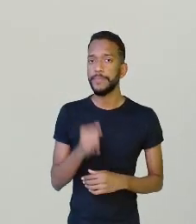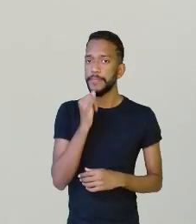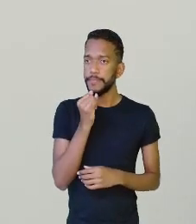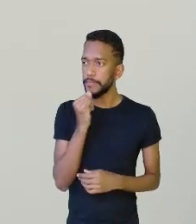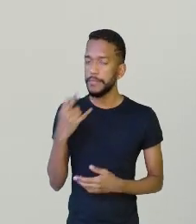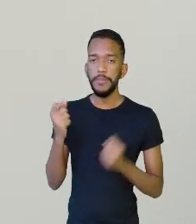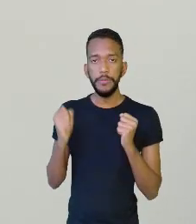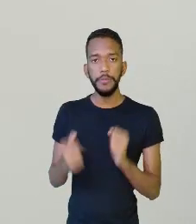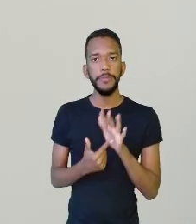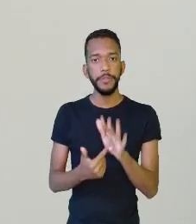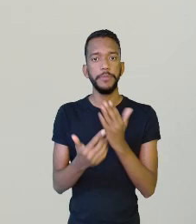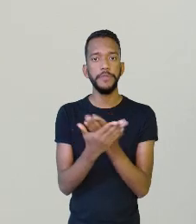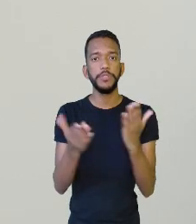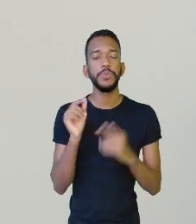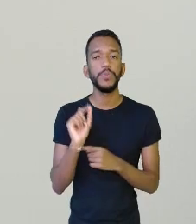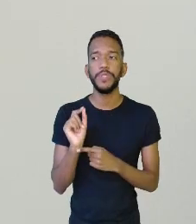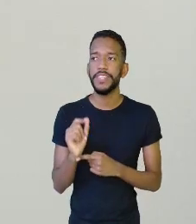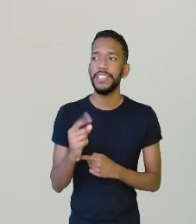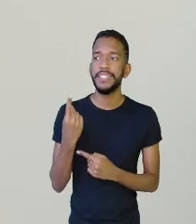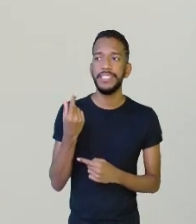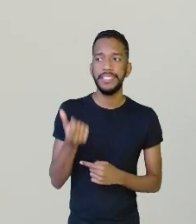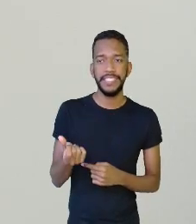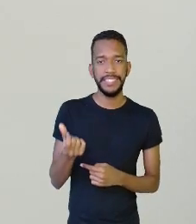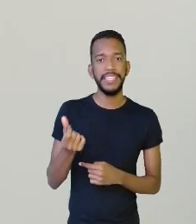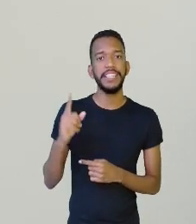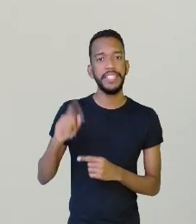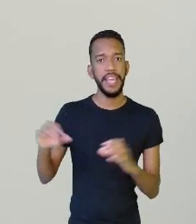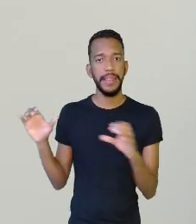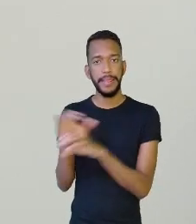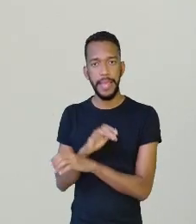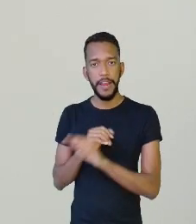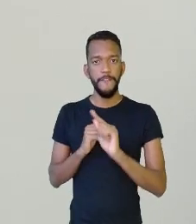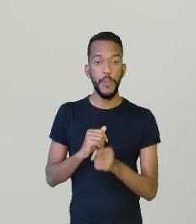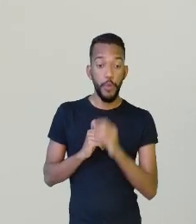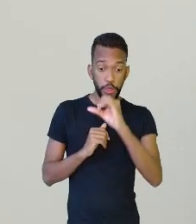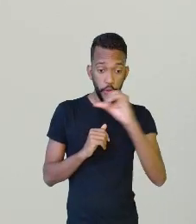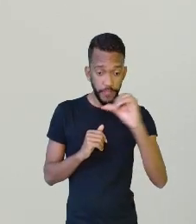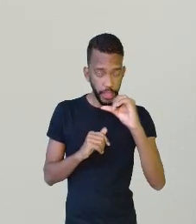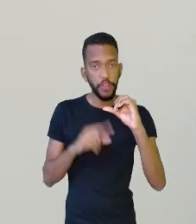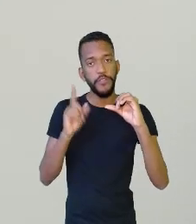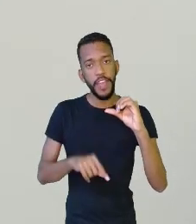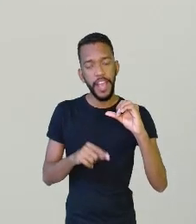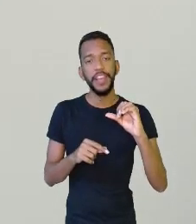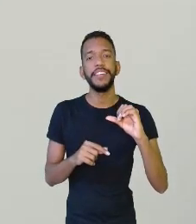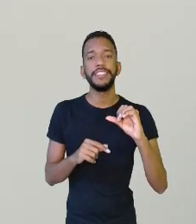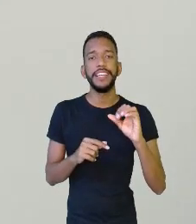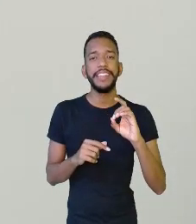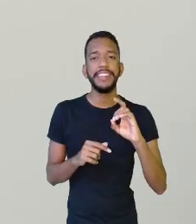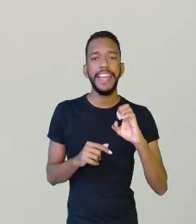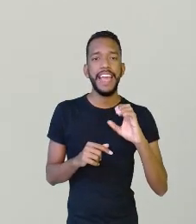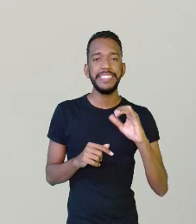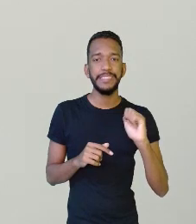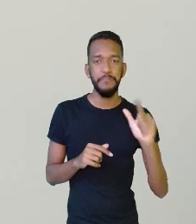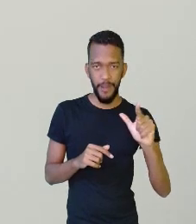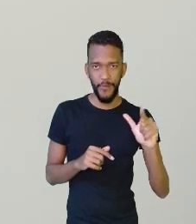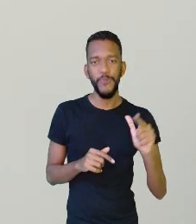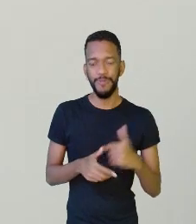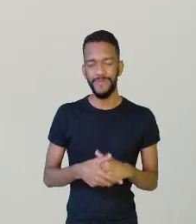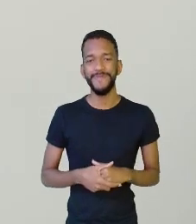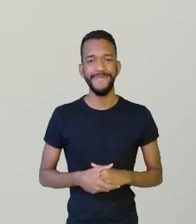você. 16 é a parte inteira e 99 é a parte do